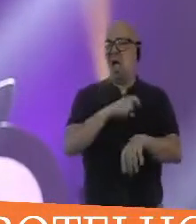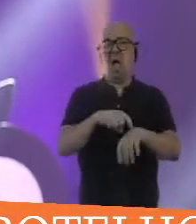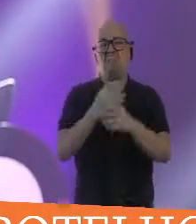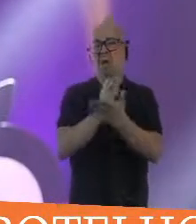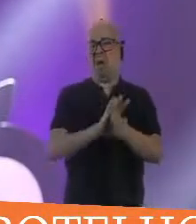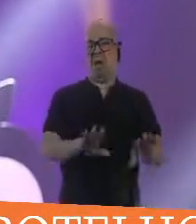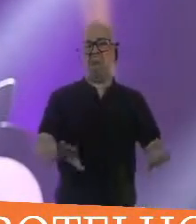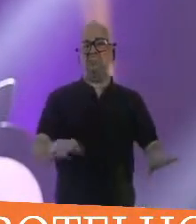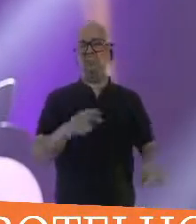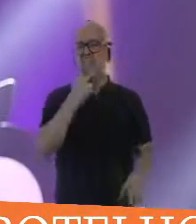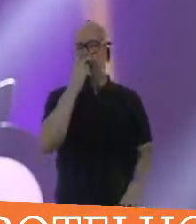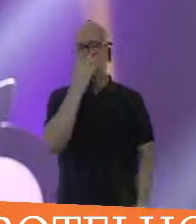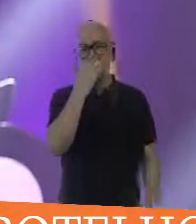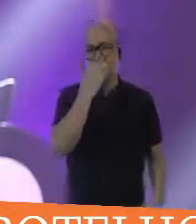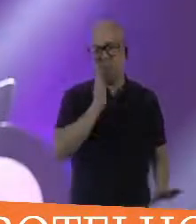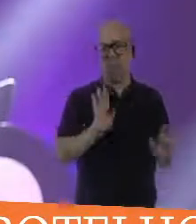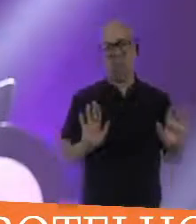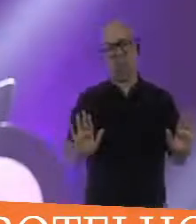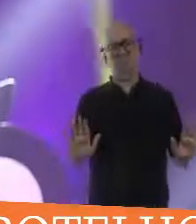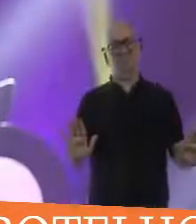calçada.